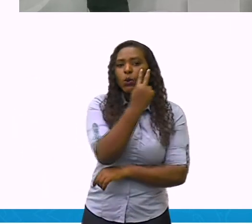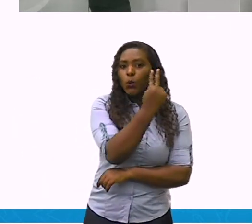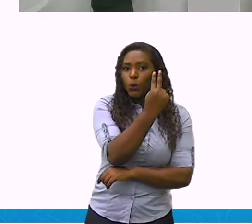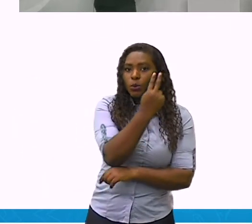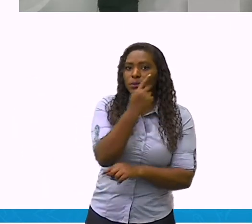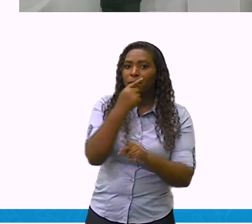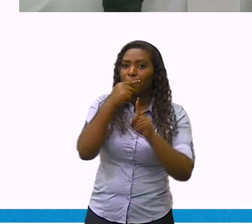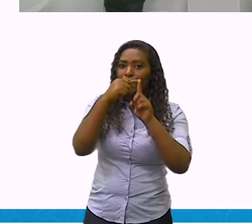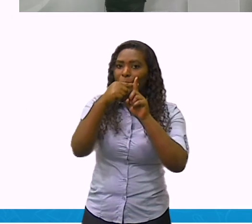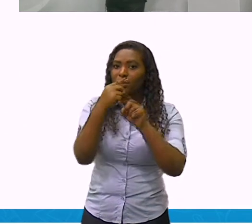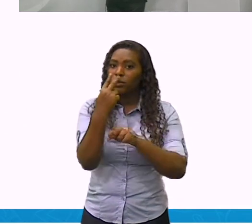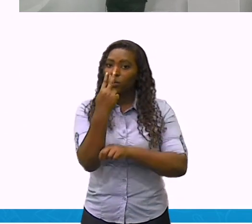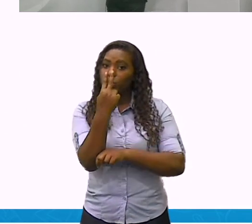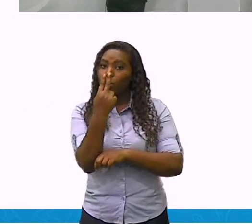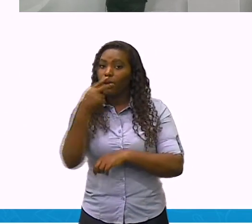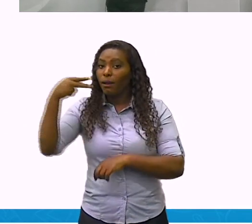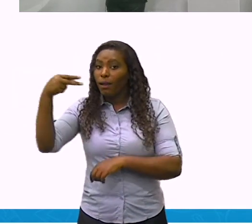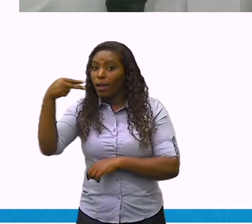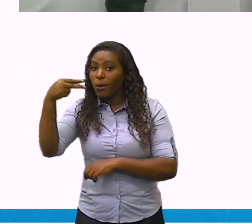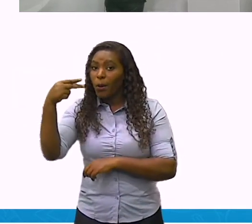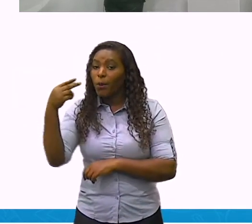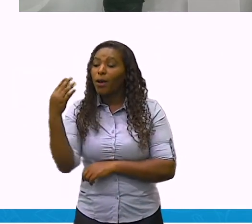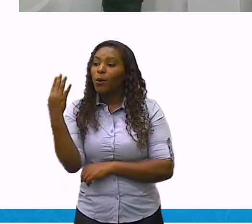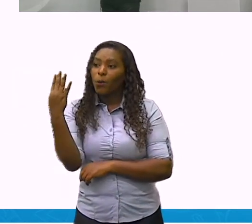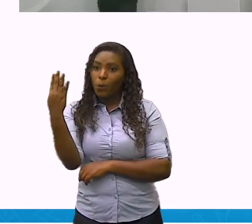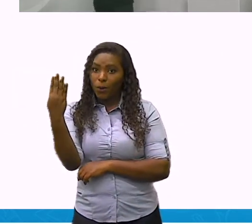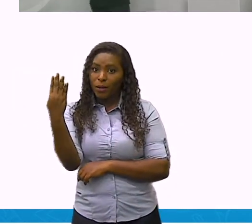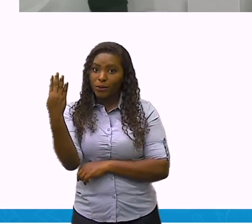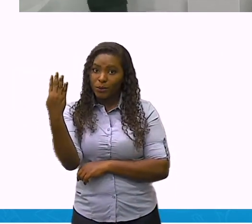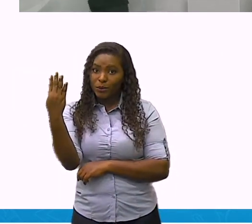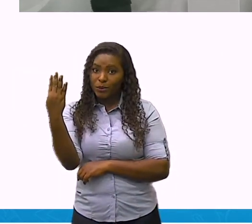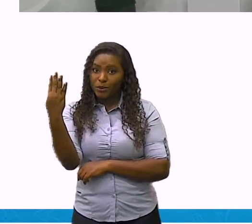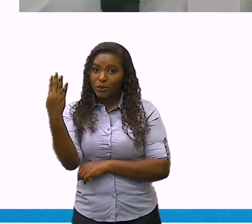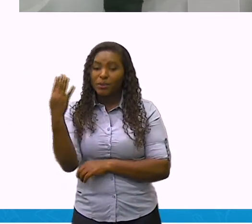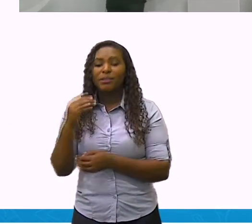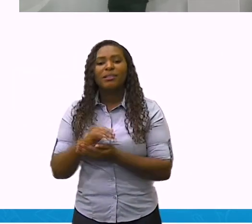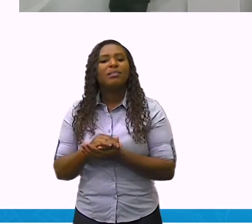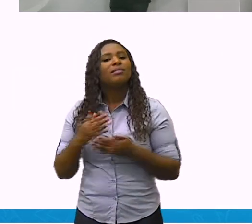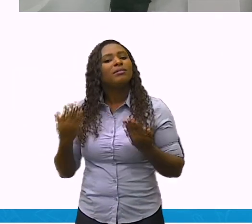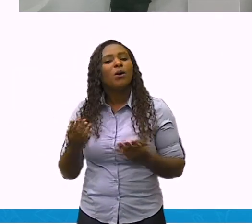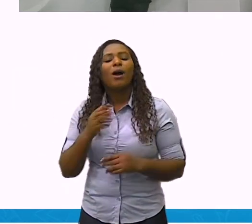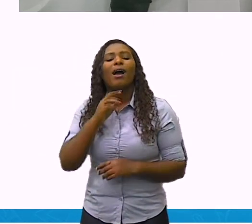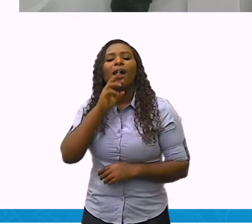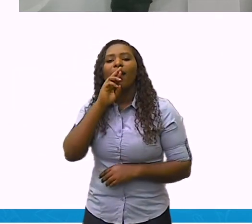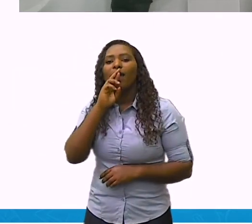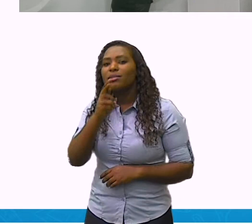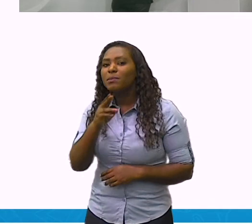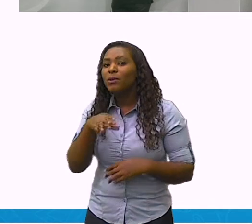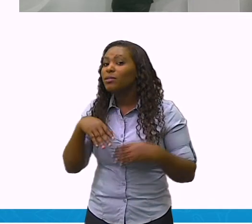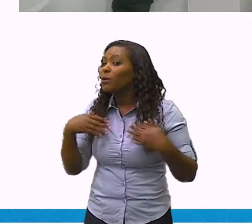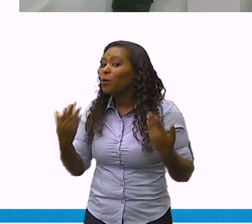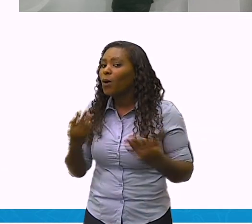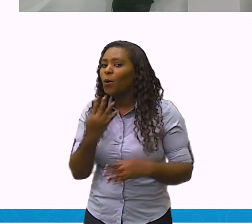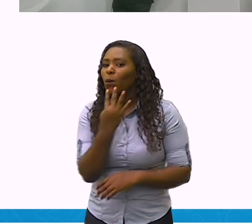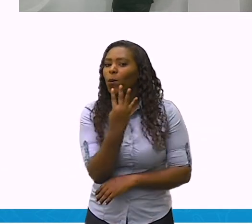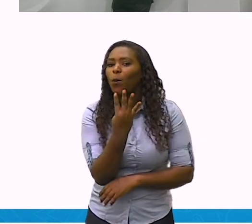mais 2, eu vou ter 4. Então, eu cheguei ao valor de